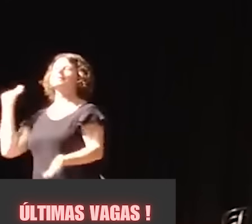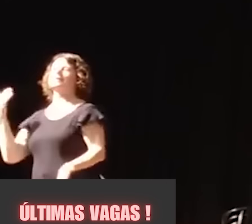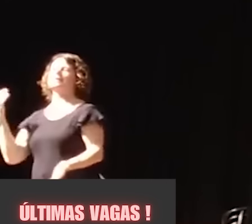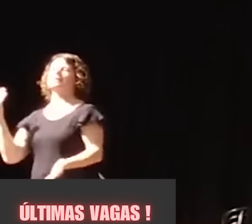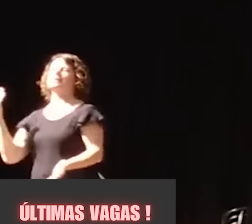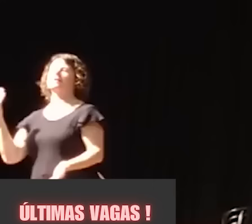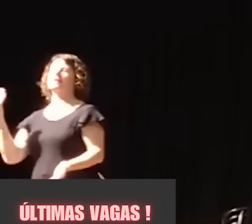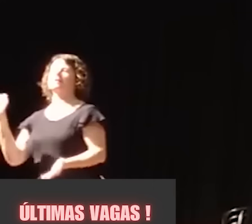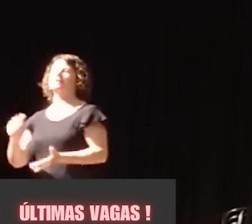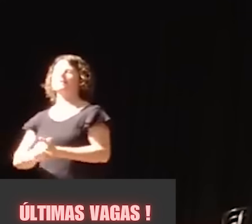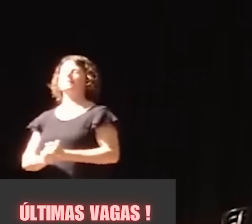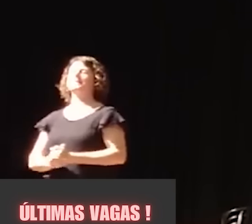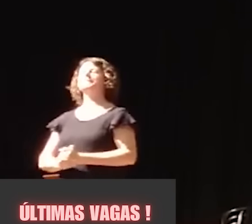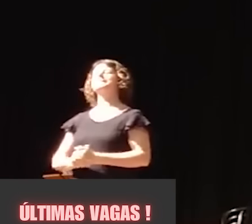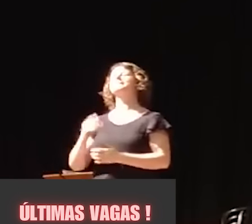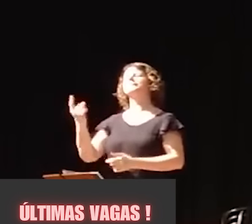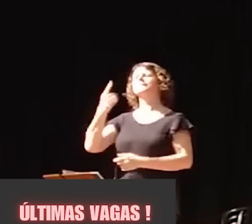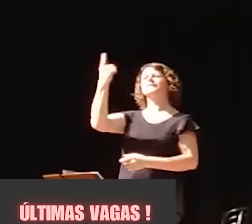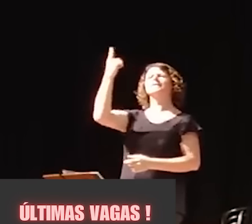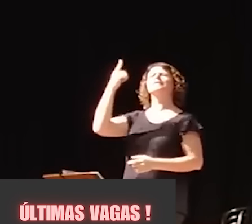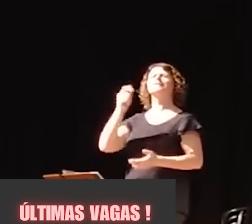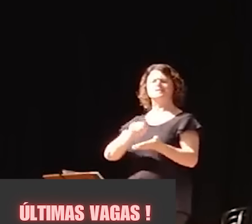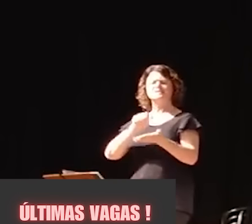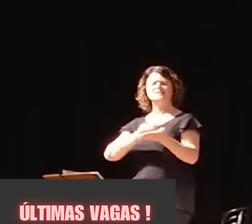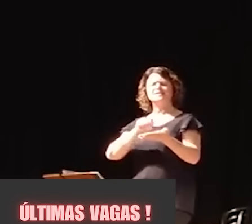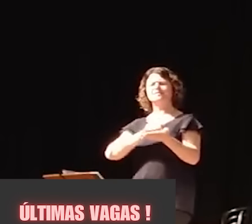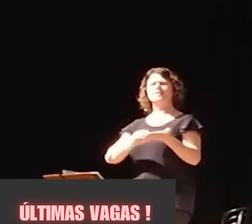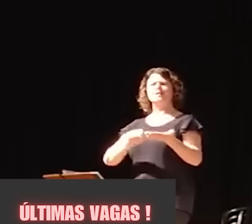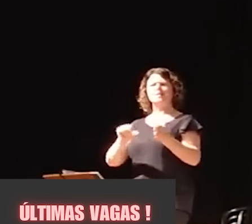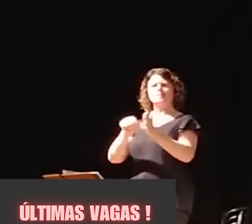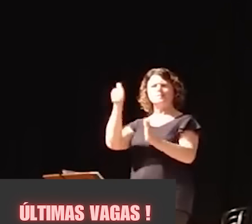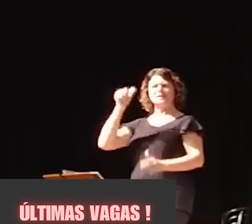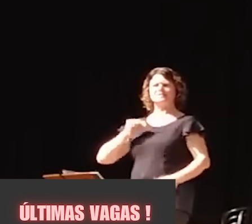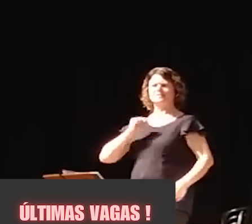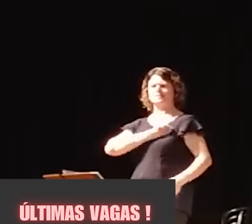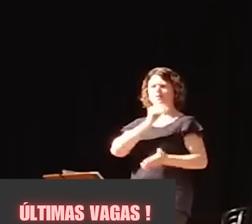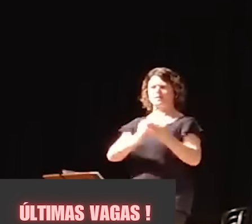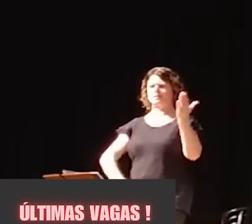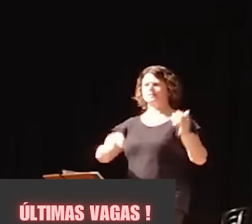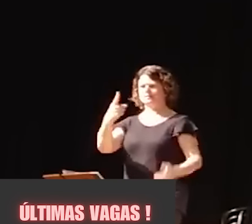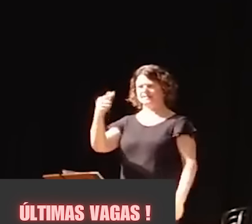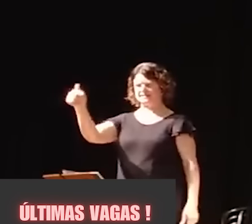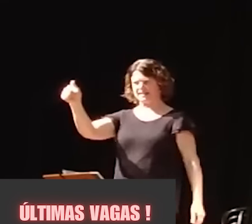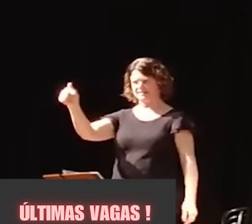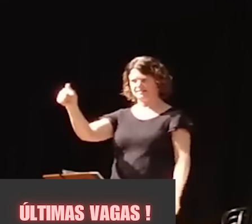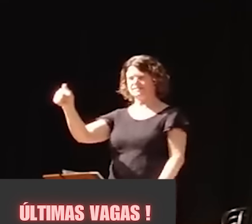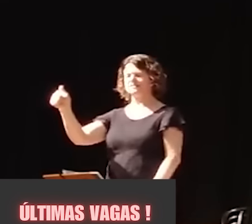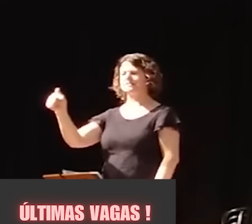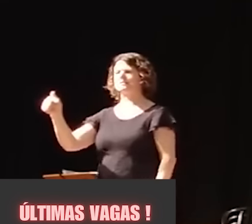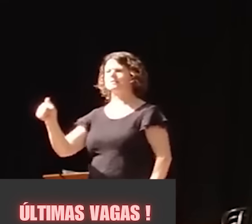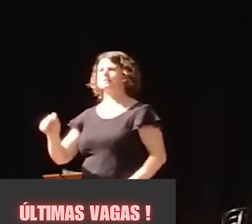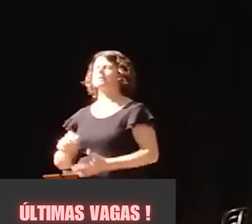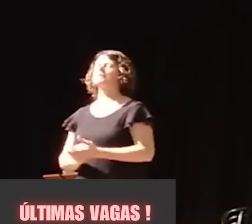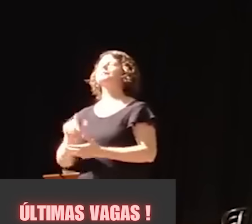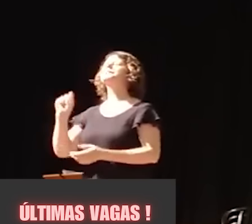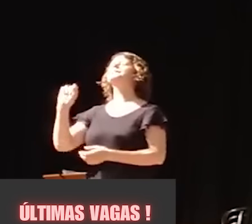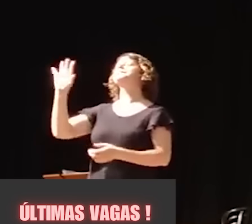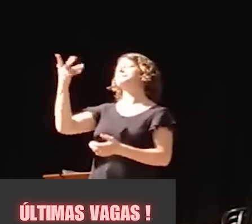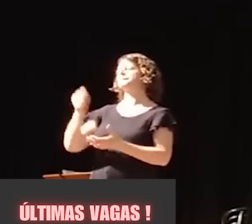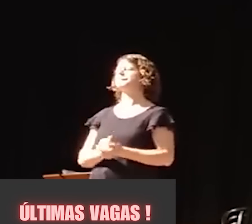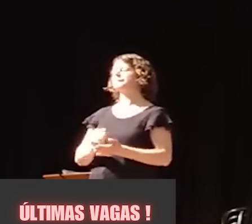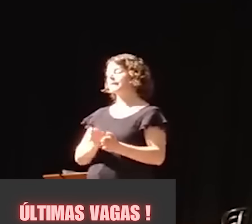matar sabe quando Davi fala isso aqui em primeiro é o capítulo 17 sabe o que acontece no capítulo